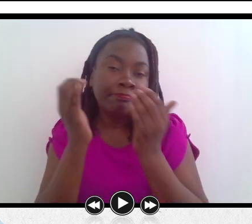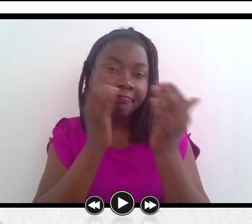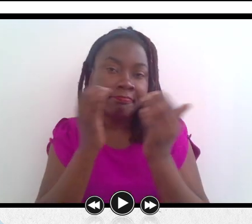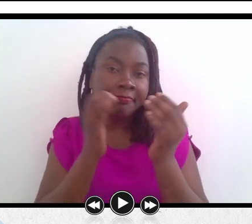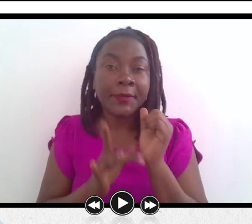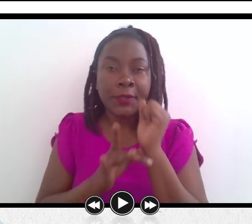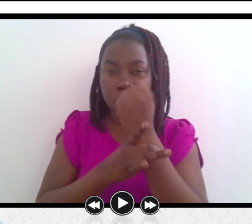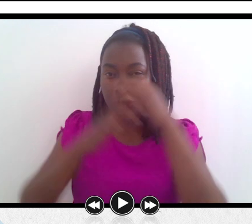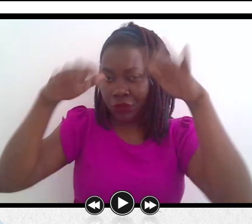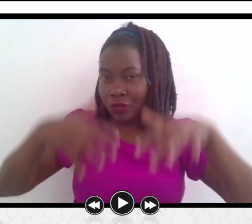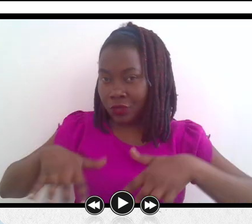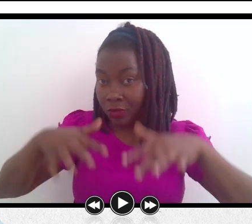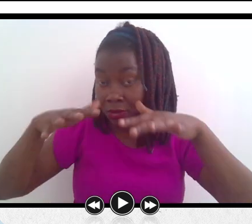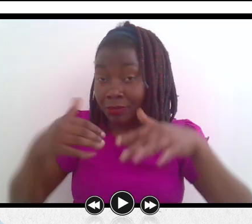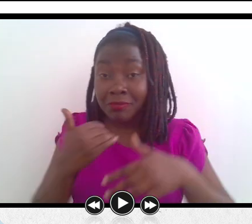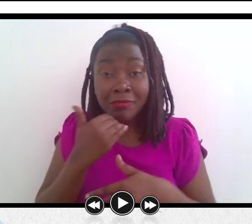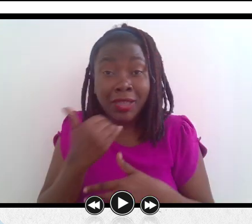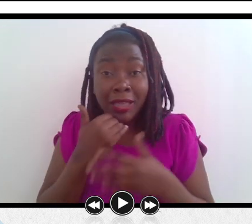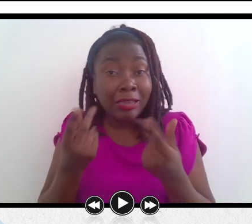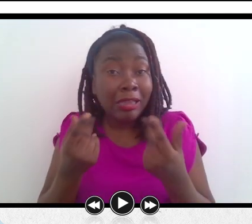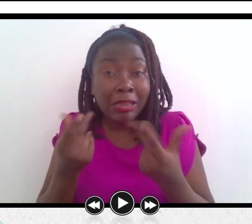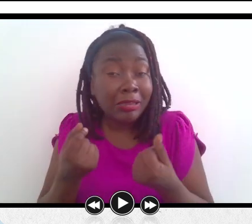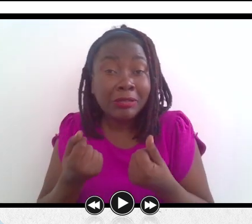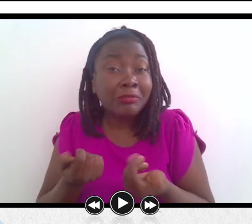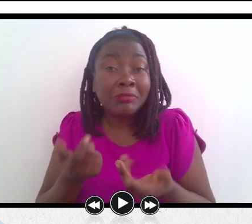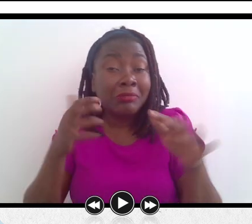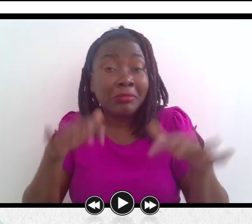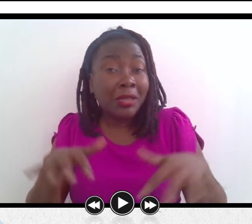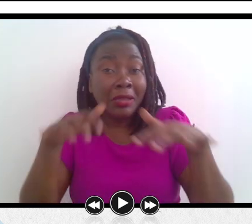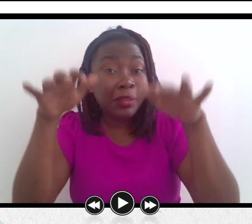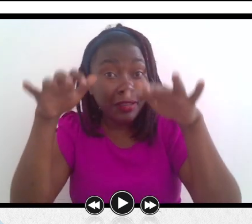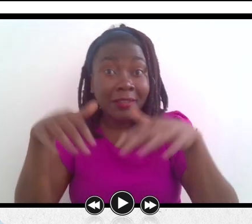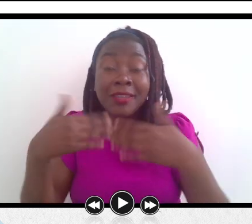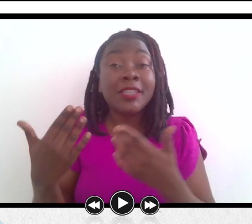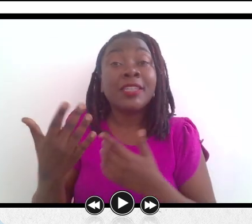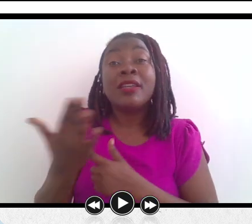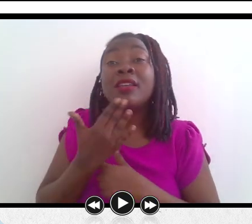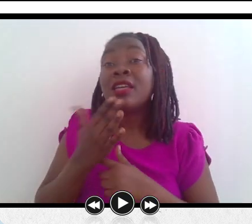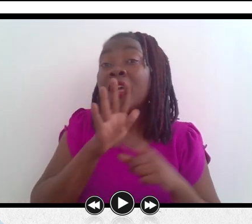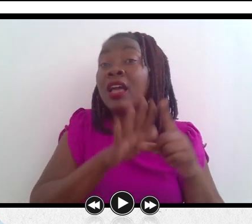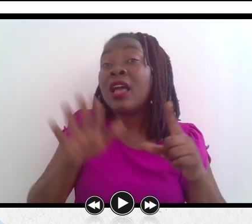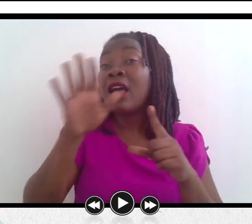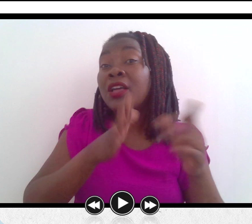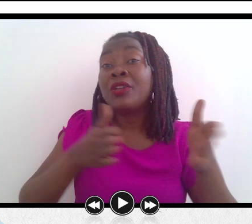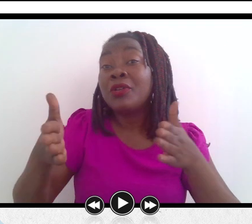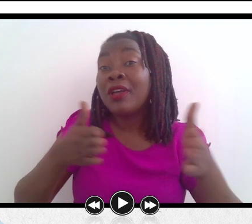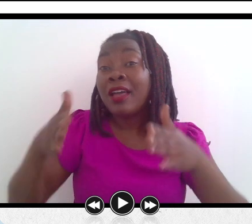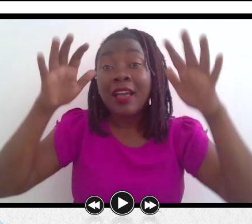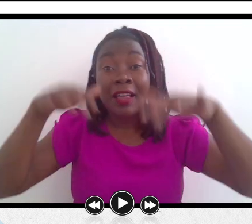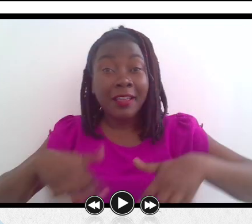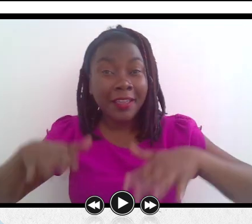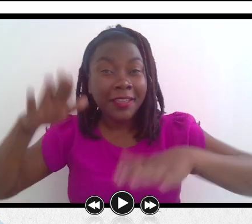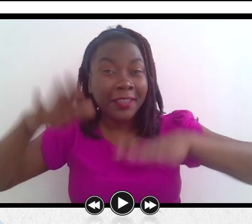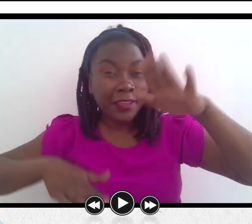de enchente não me serve para nada num pré-alagamento. Não me serve para nada também durante o alagamento. Talvez, né, no meu seguro